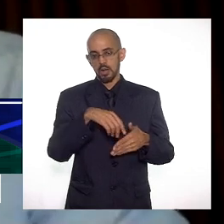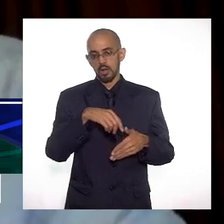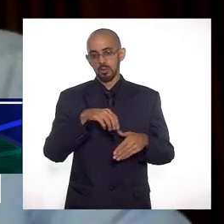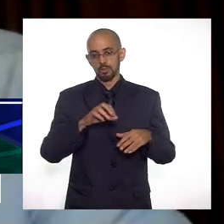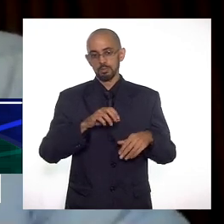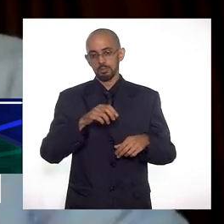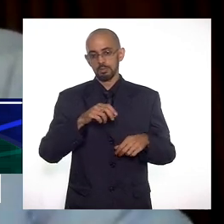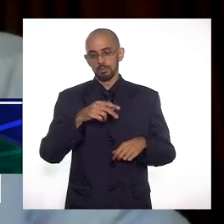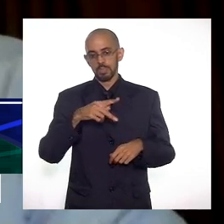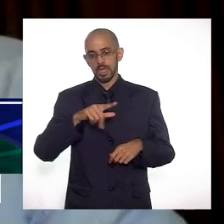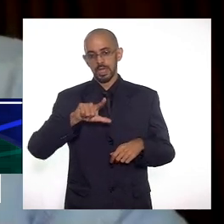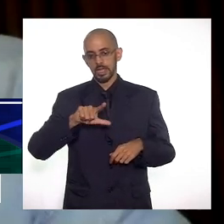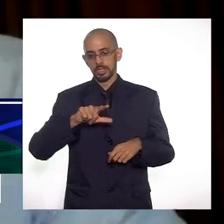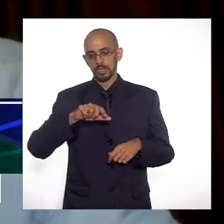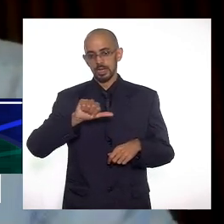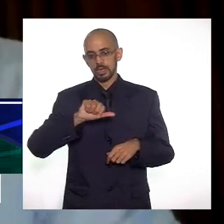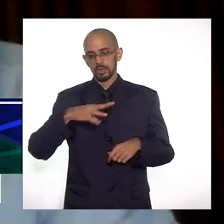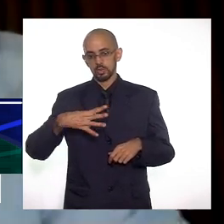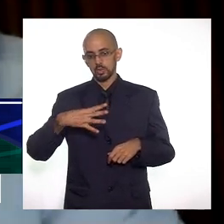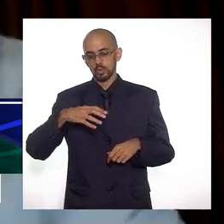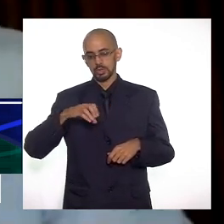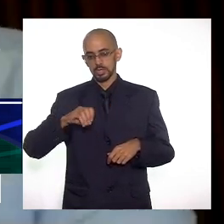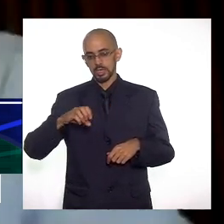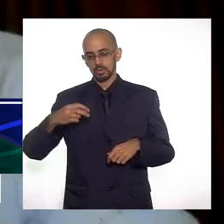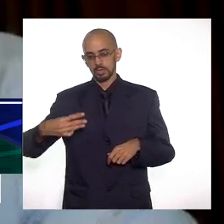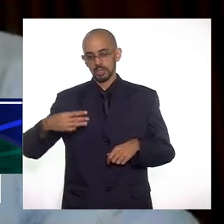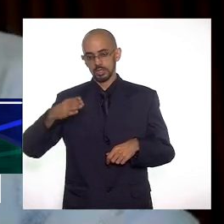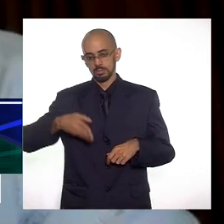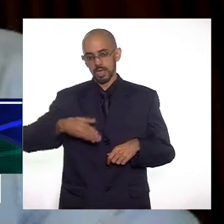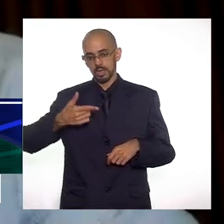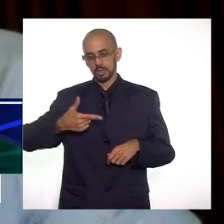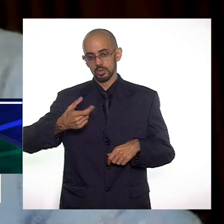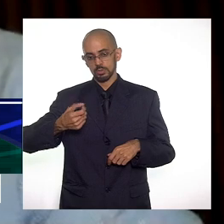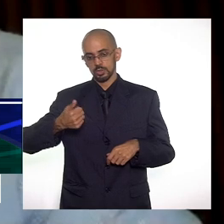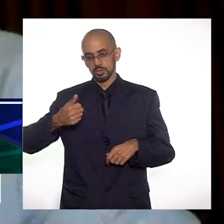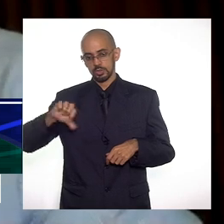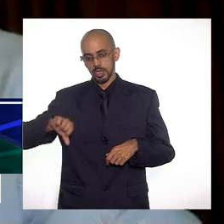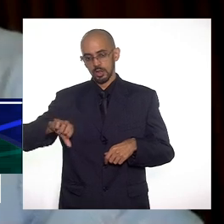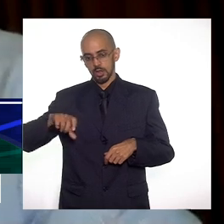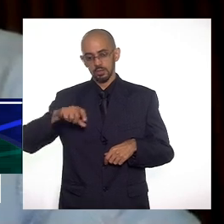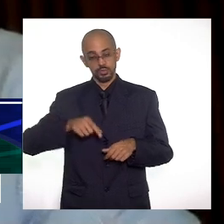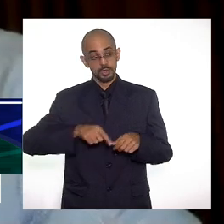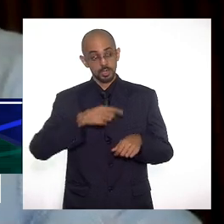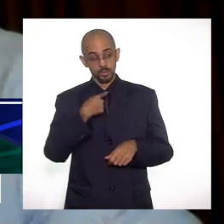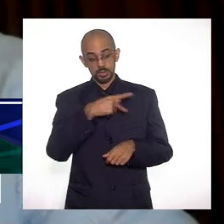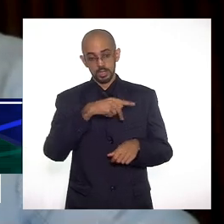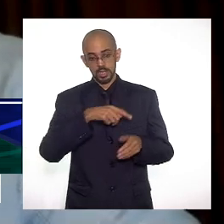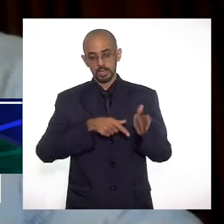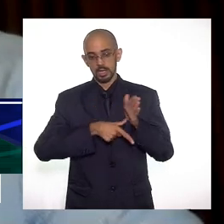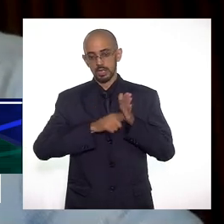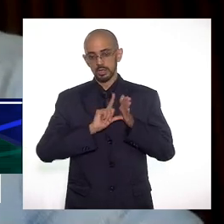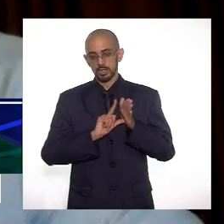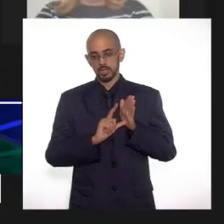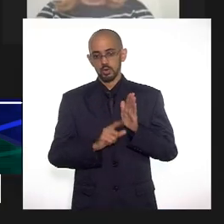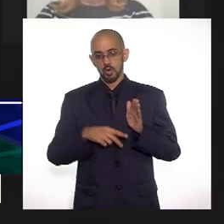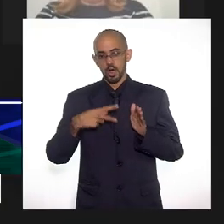1403 de 2019. Para que tramite o do deputado Malafaia, que é anterior a este apresentado.